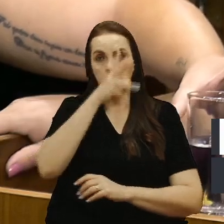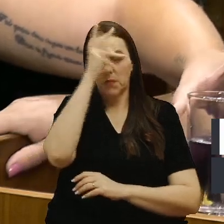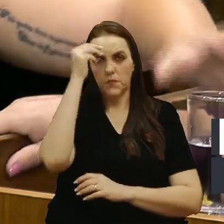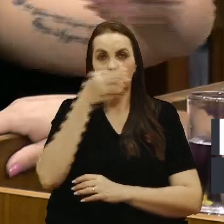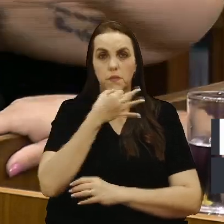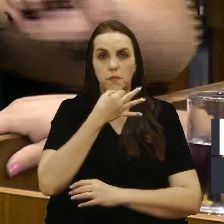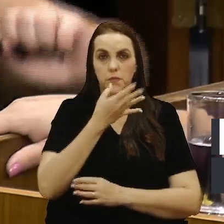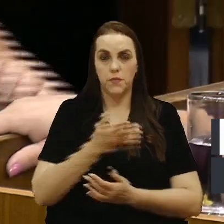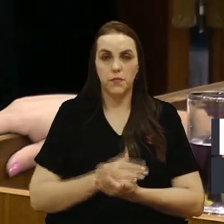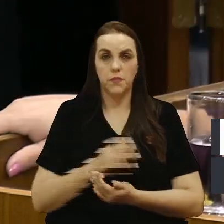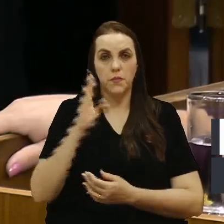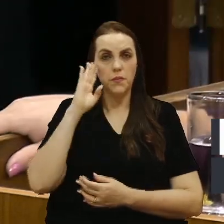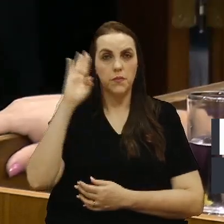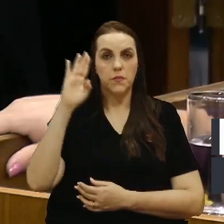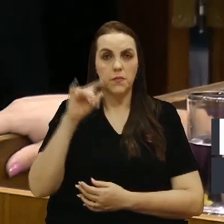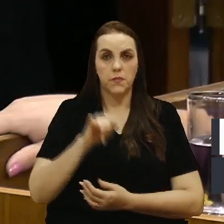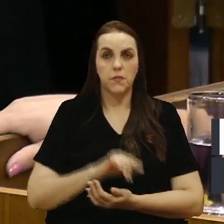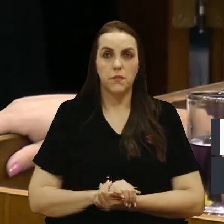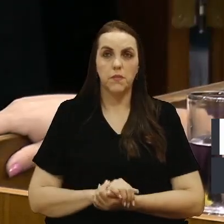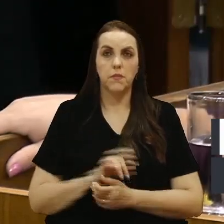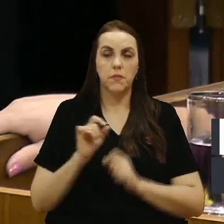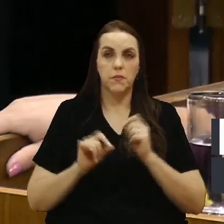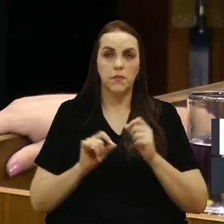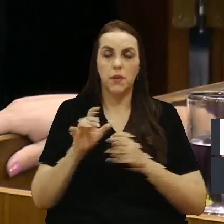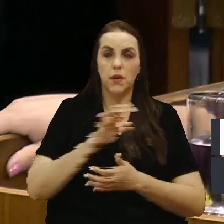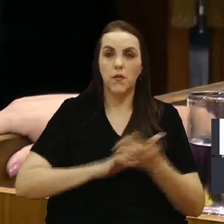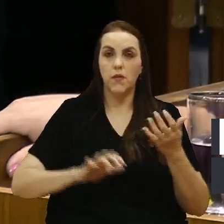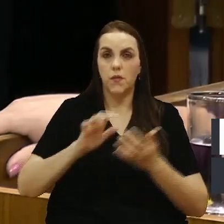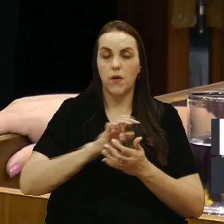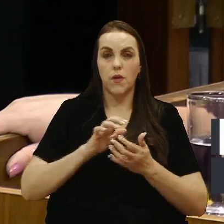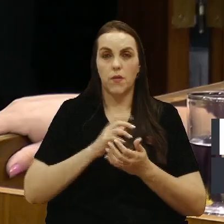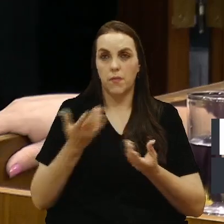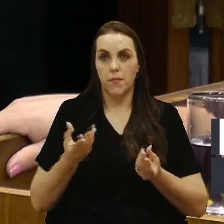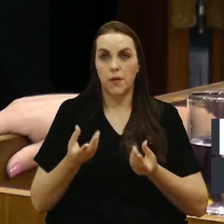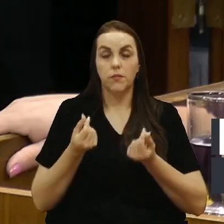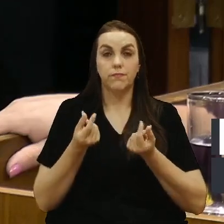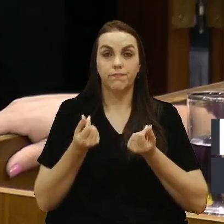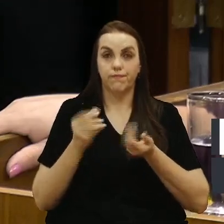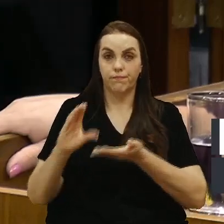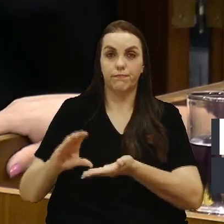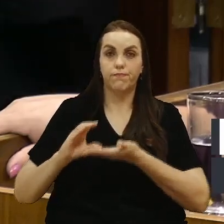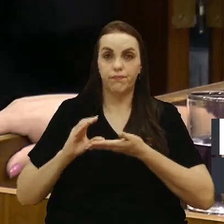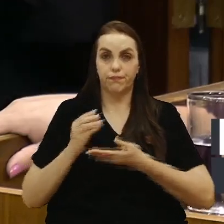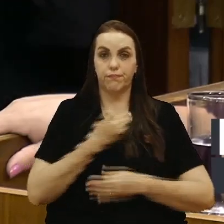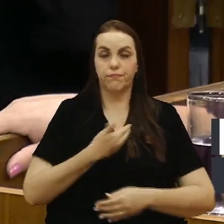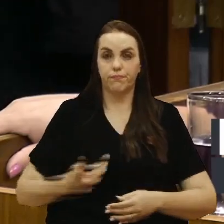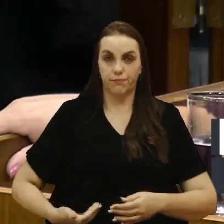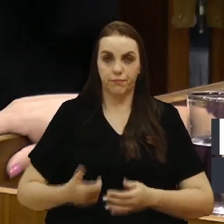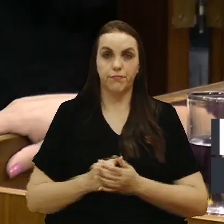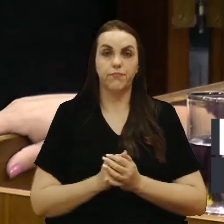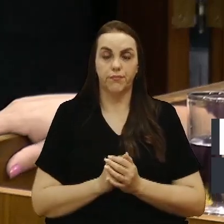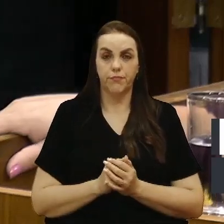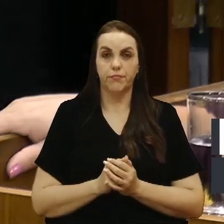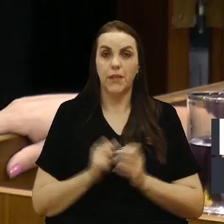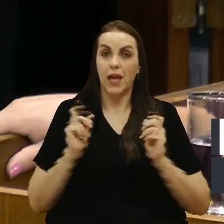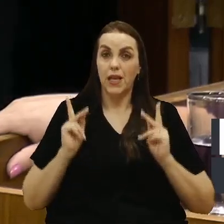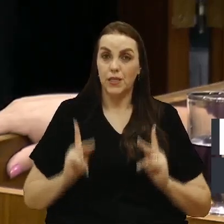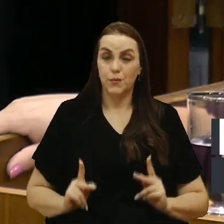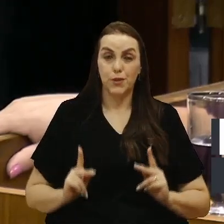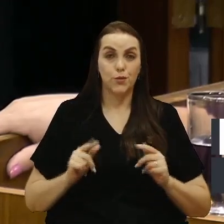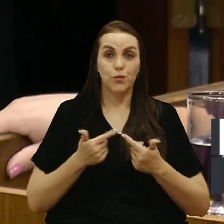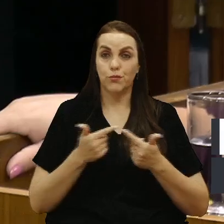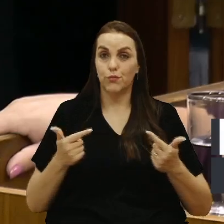Sul, principalmente quando isso envolve recursos públicos, As pessoas estão